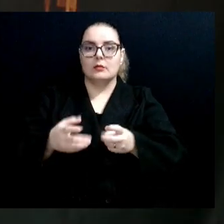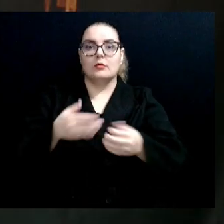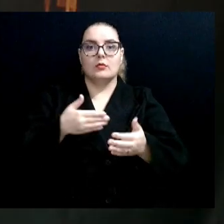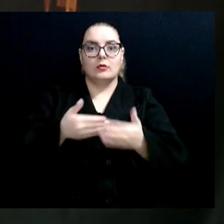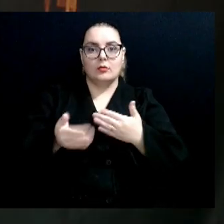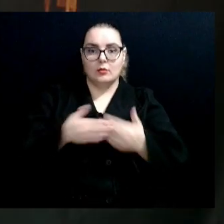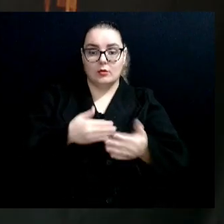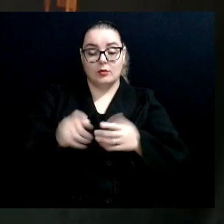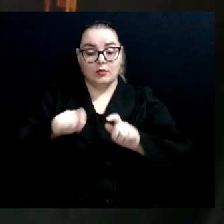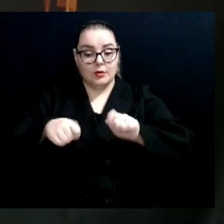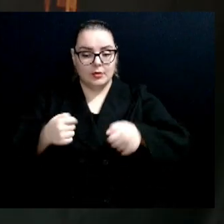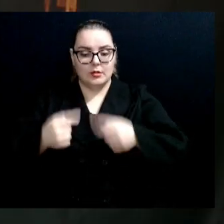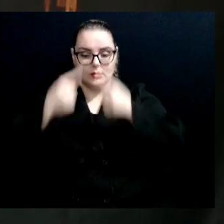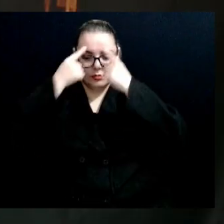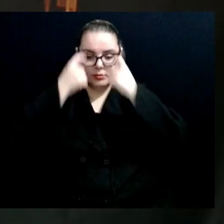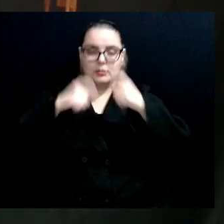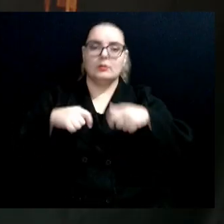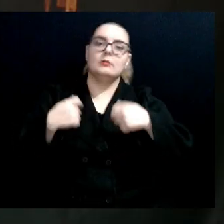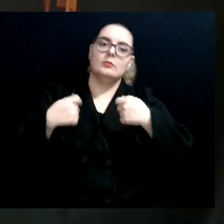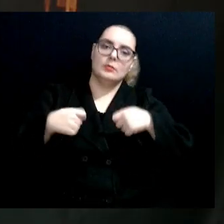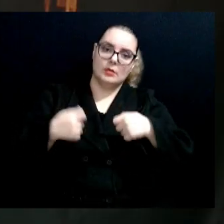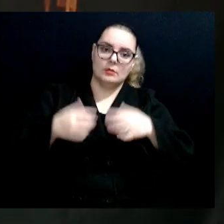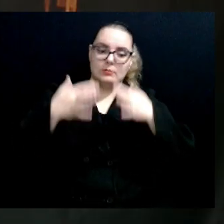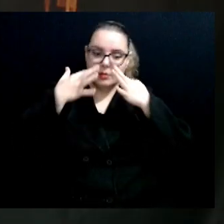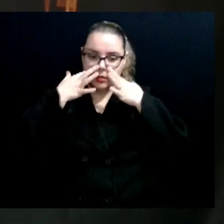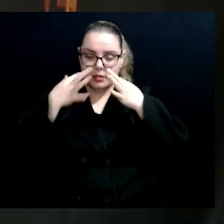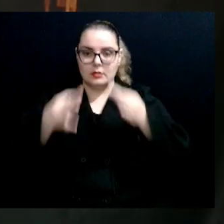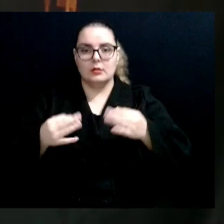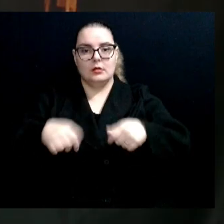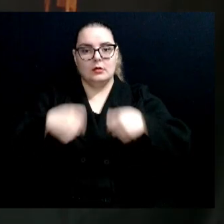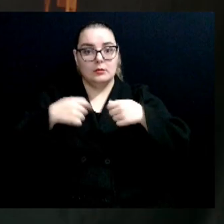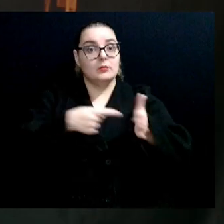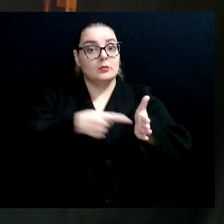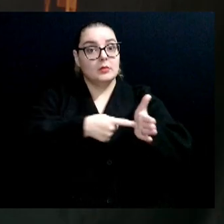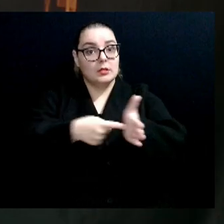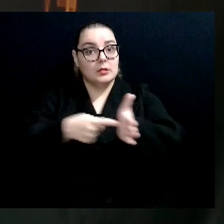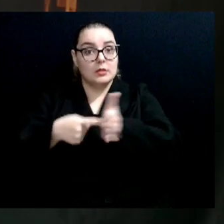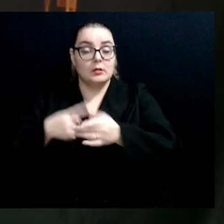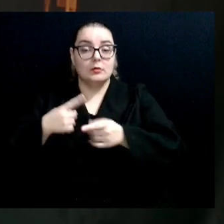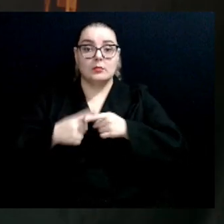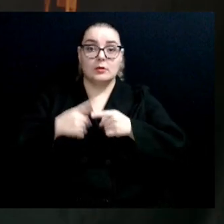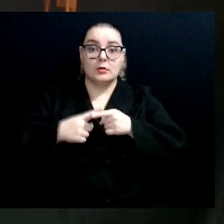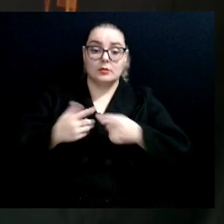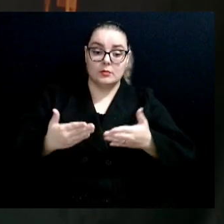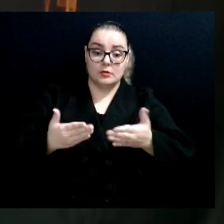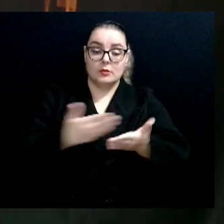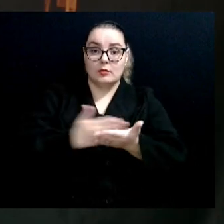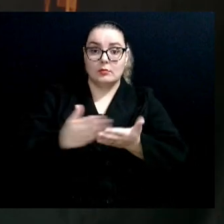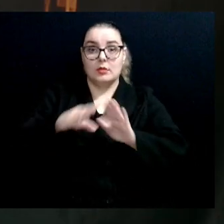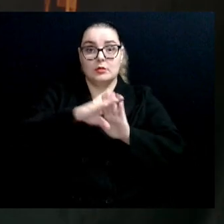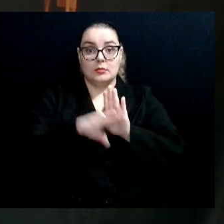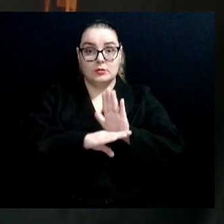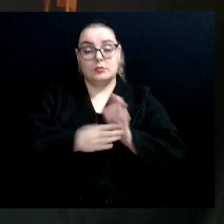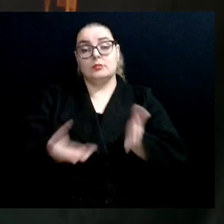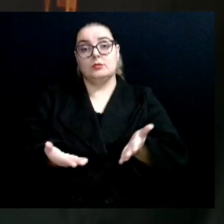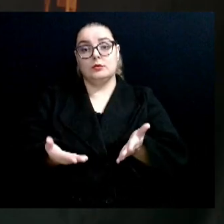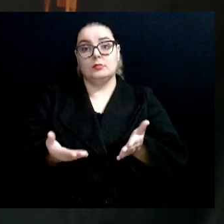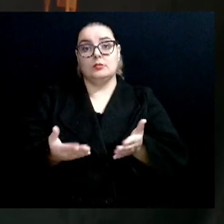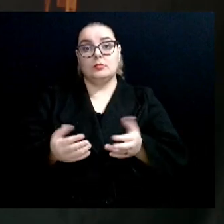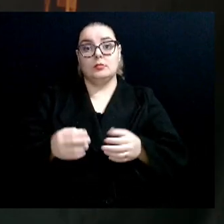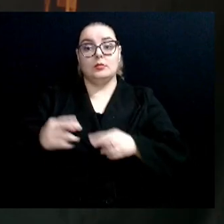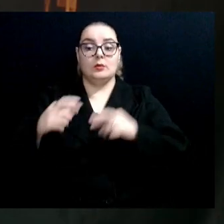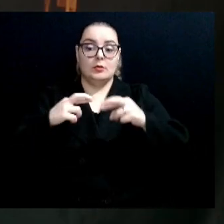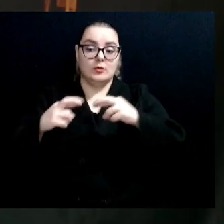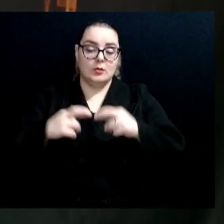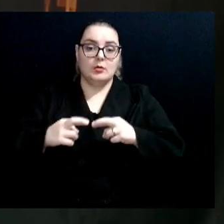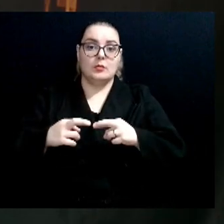violência, a gente precisa se atentar, precisa denunciar, porque nós trouxemos no início do programa os dados, né, do Observatório Nacional dos Direitos